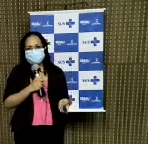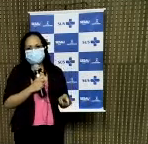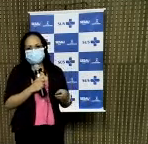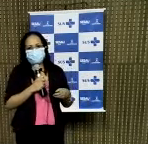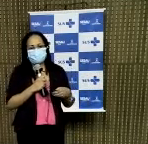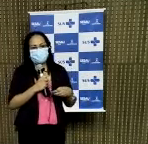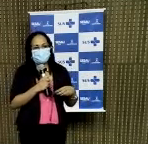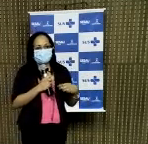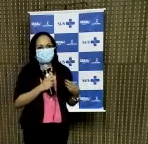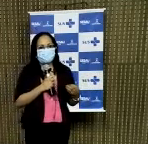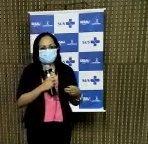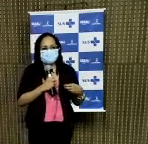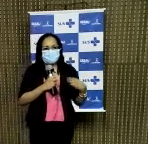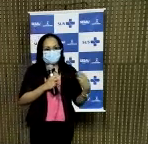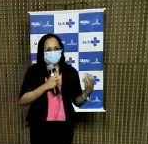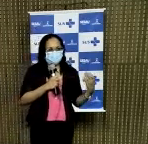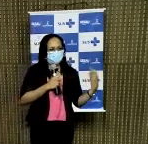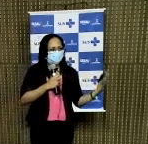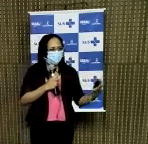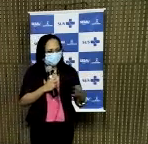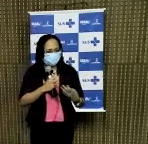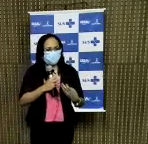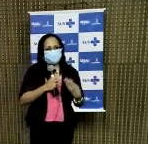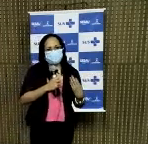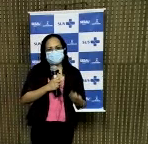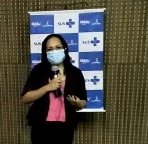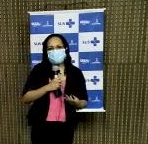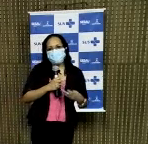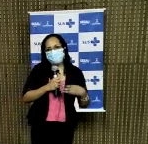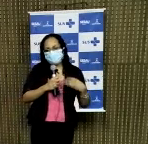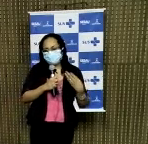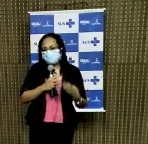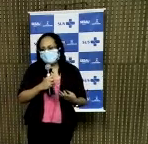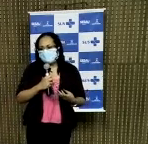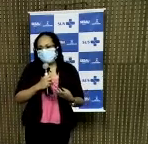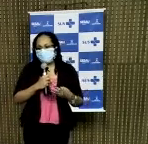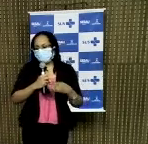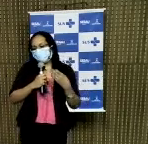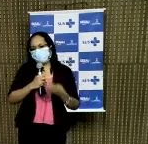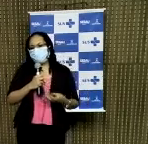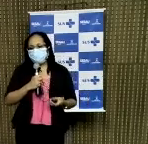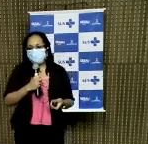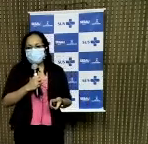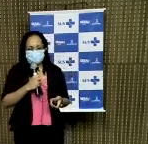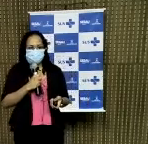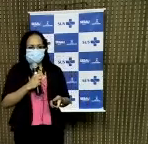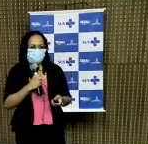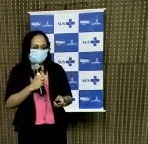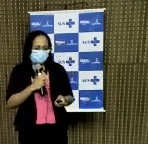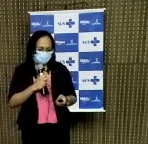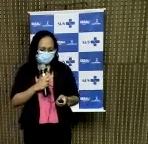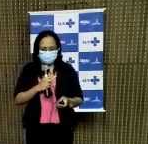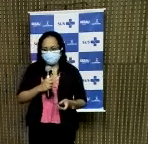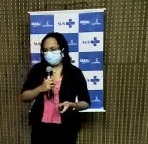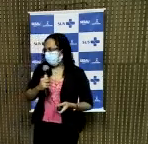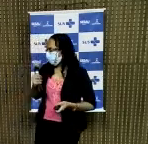vidas que a gente acaba, muitas vezes, não conseguindo ir até elas, mas tudo é um caso pontual que a gente pretende